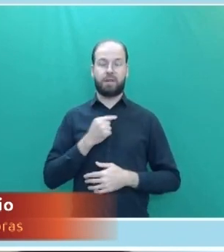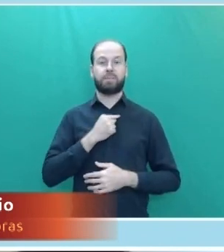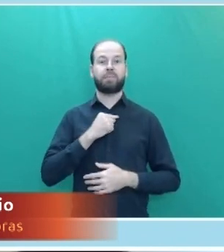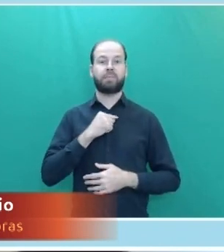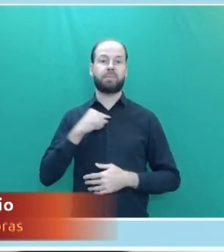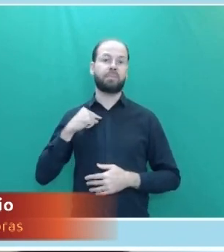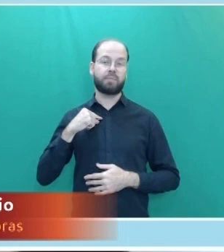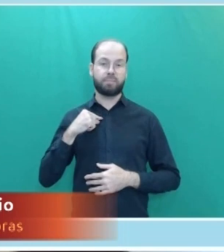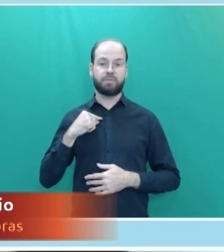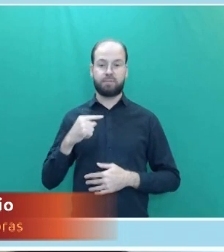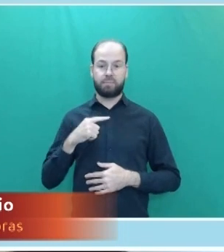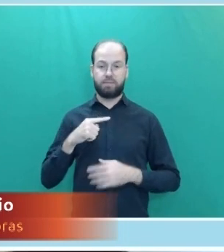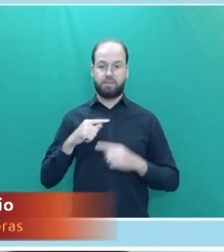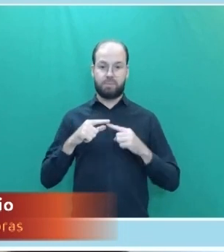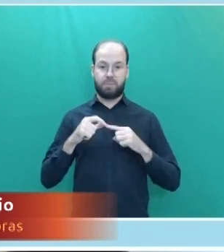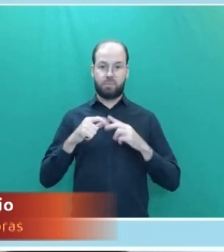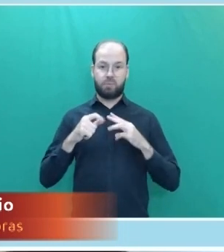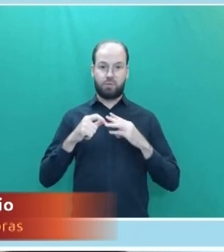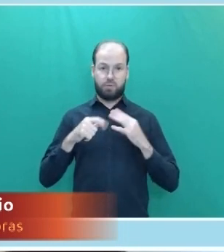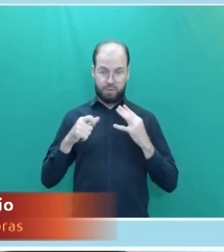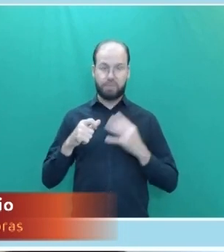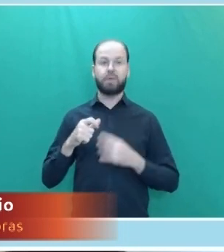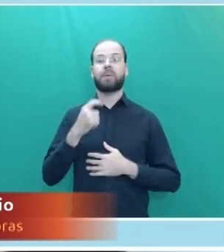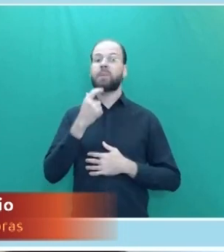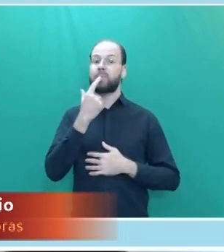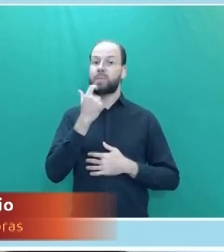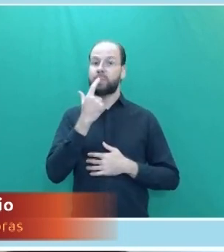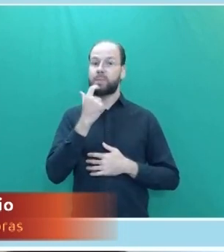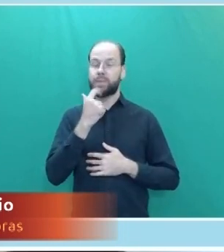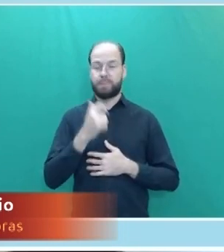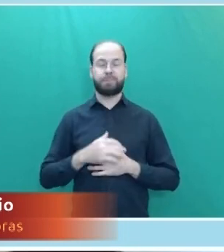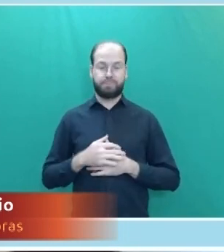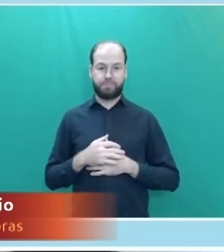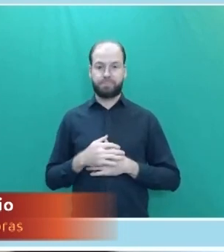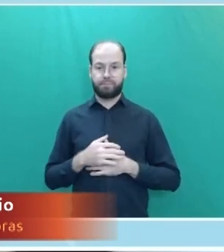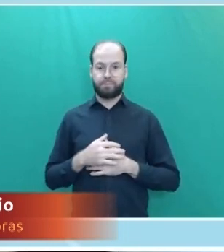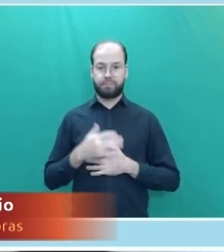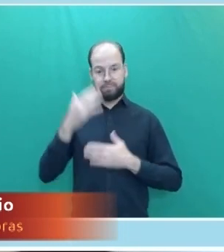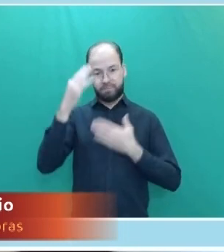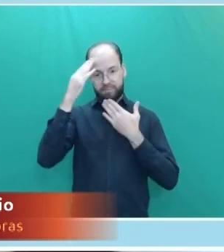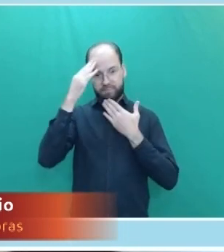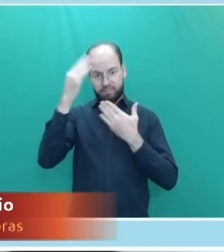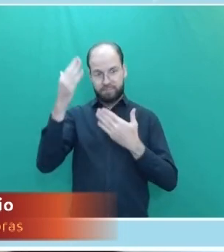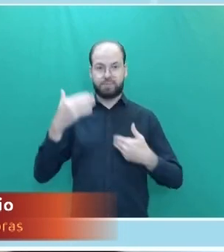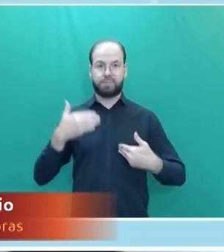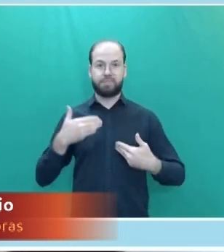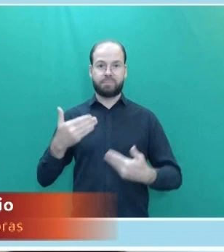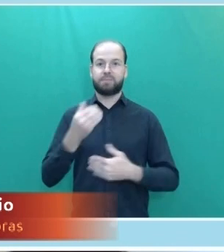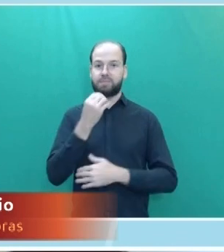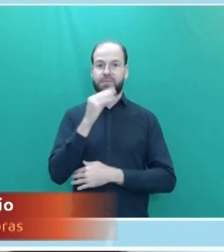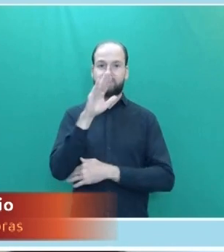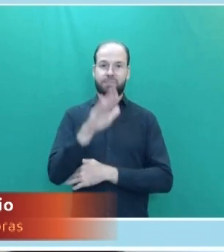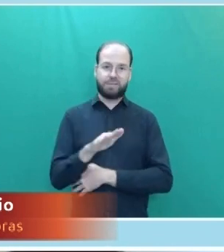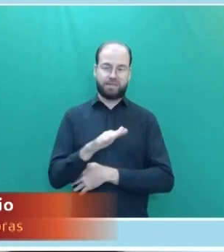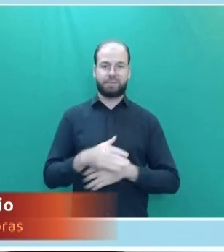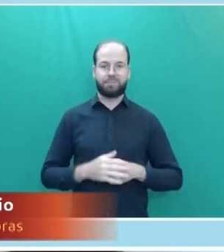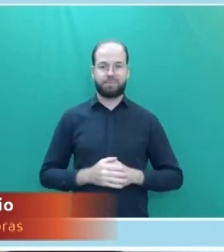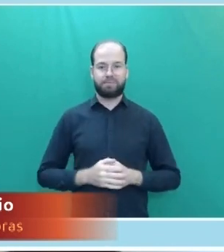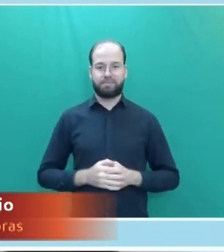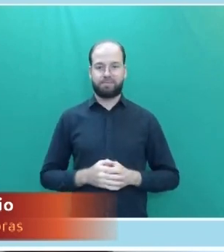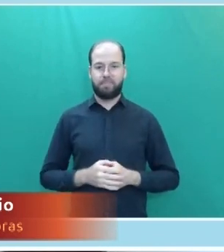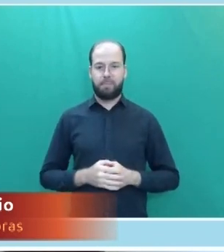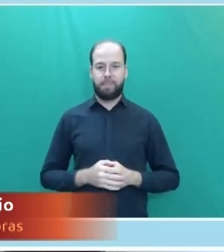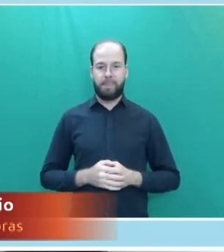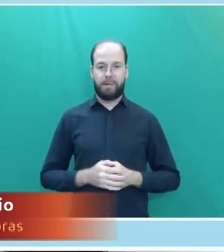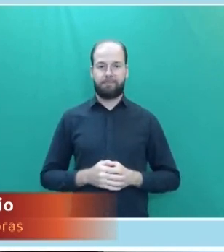tenho umas unhas vermelhas. Muito grata pelo convite. Boa tarde. Obrigada,